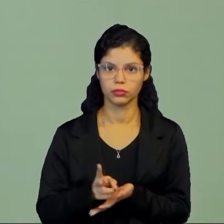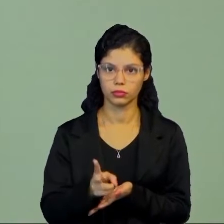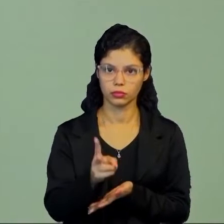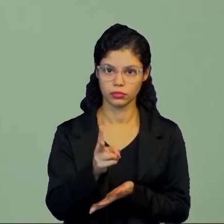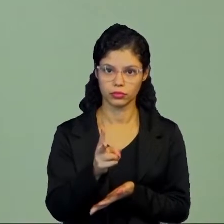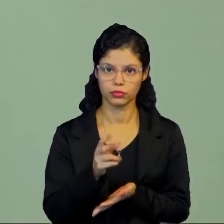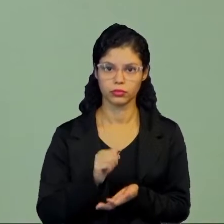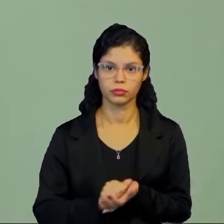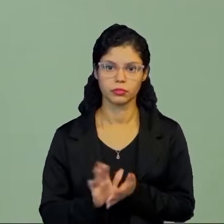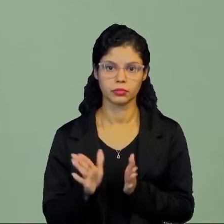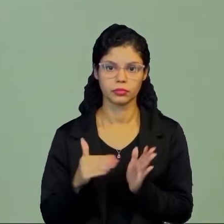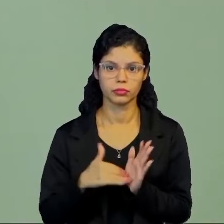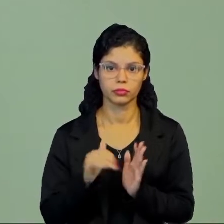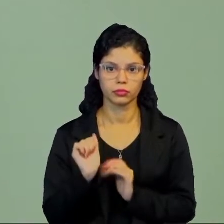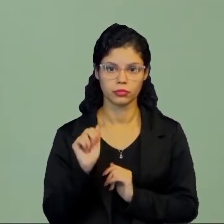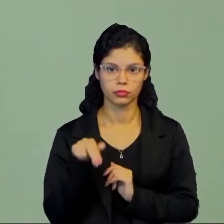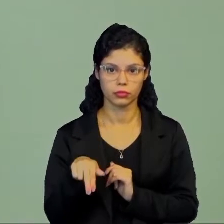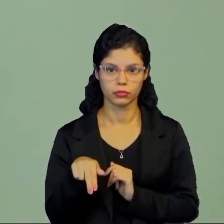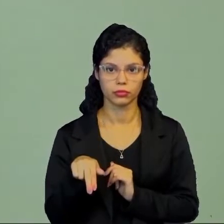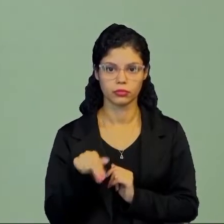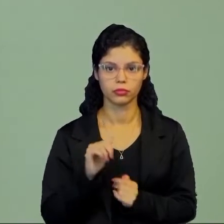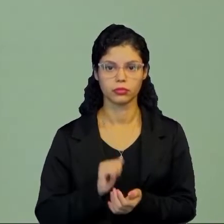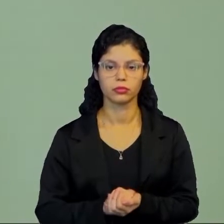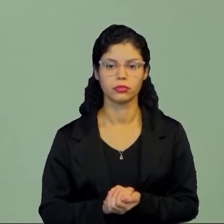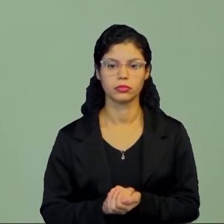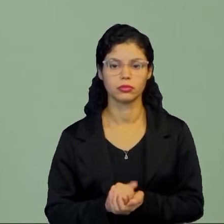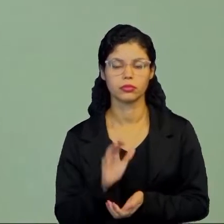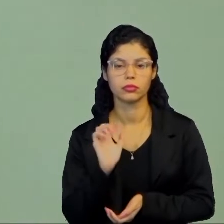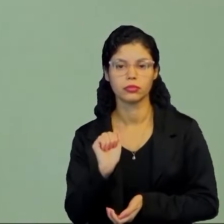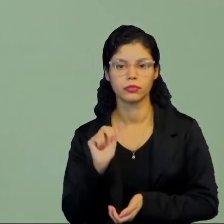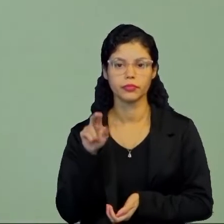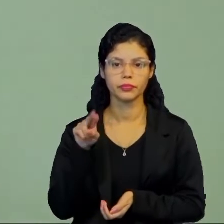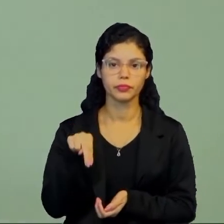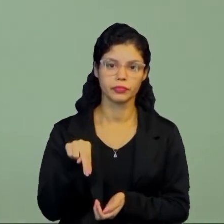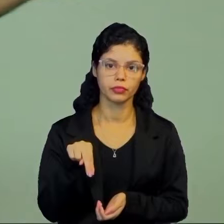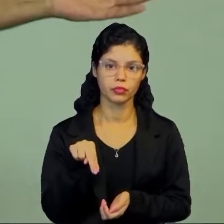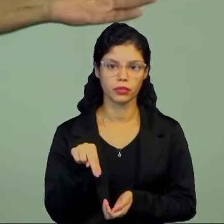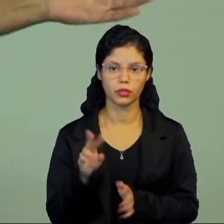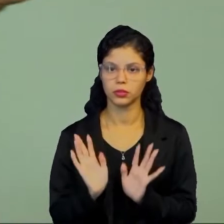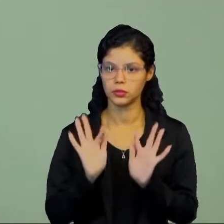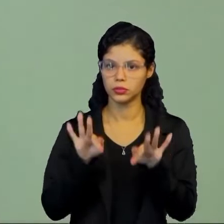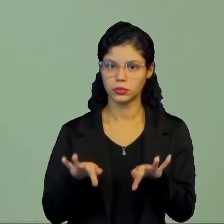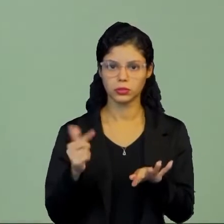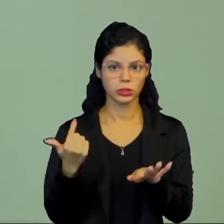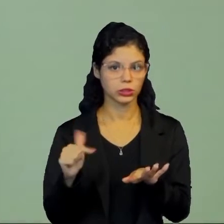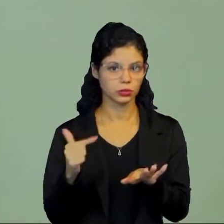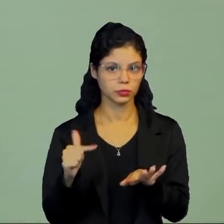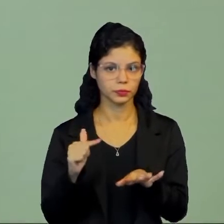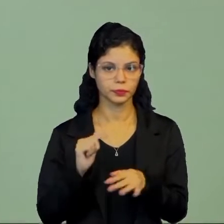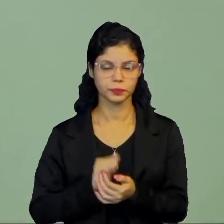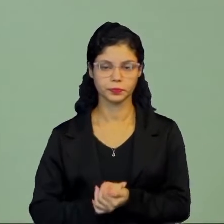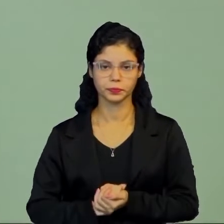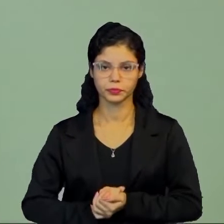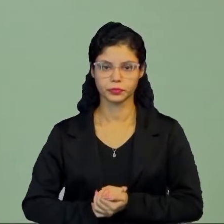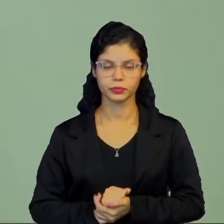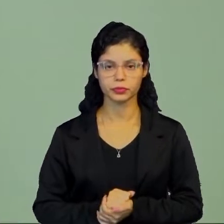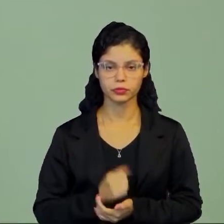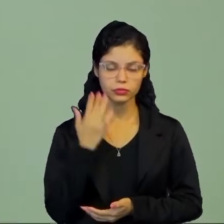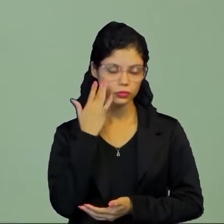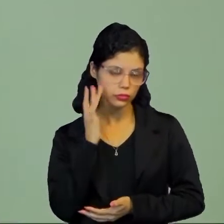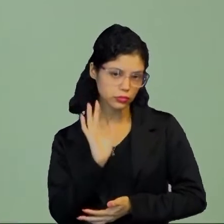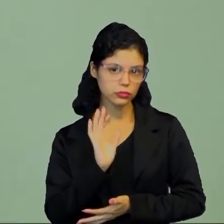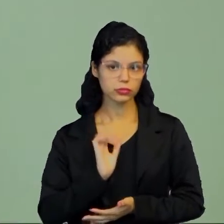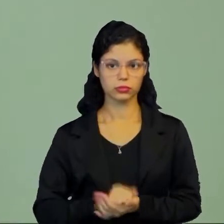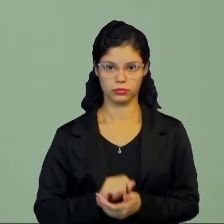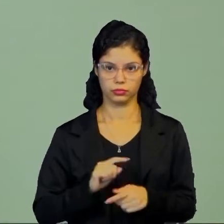por diante, até o AN, tá? O AN é aquele número infinito, tá? Que a gente não vai saber qual